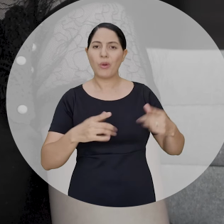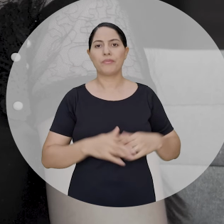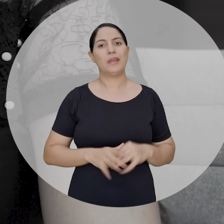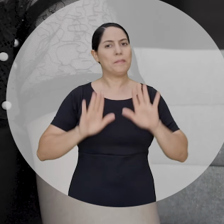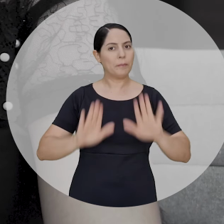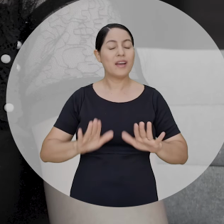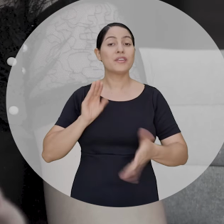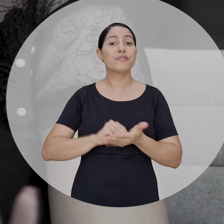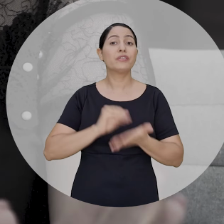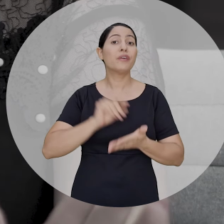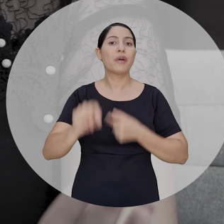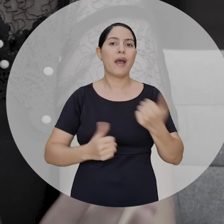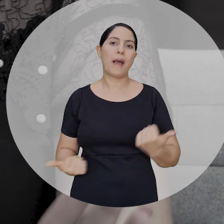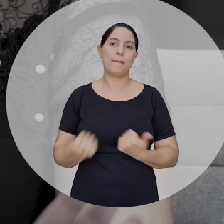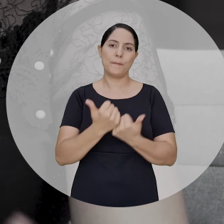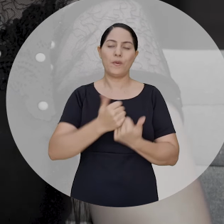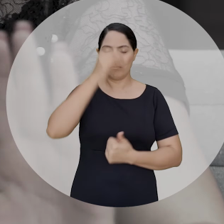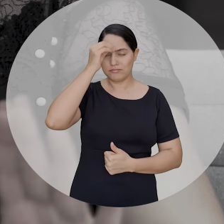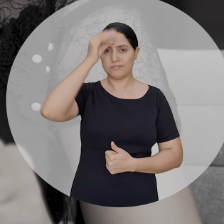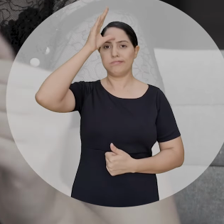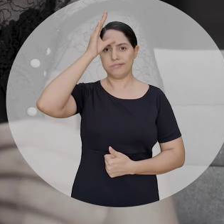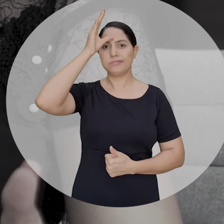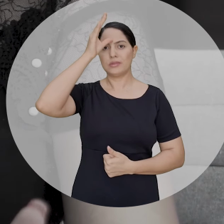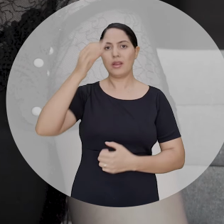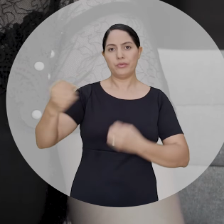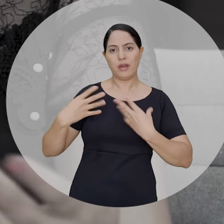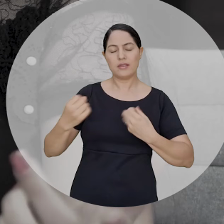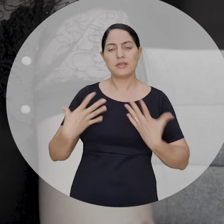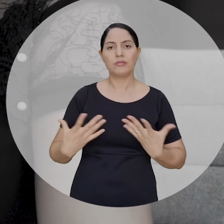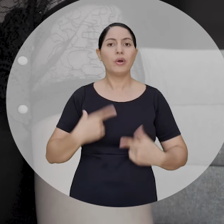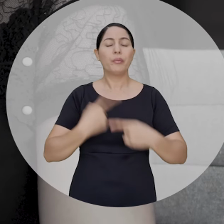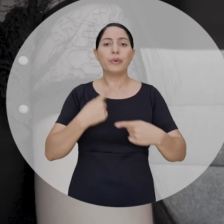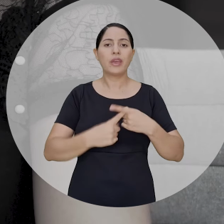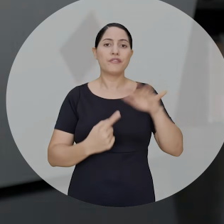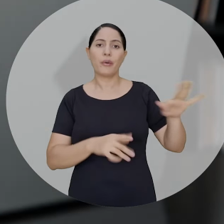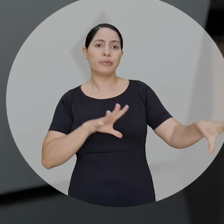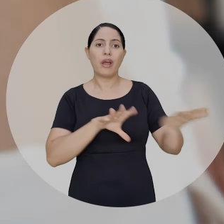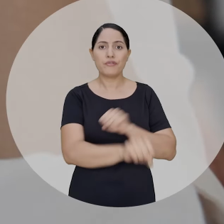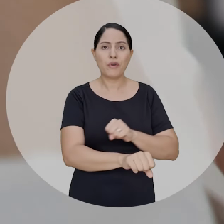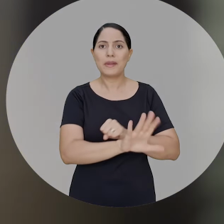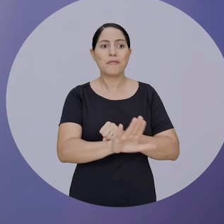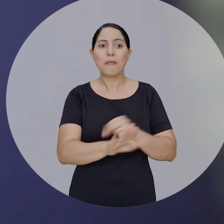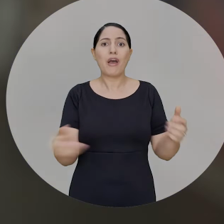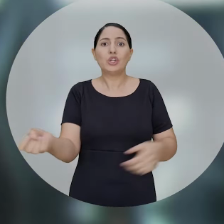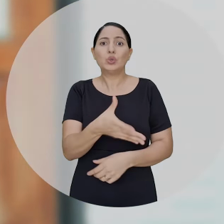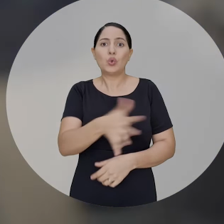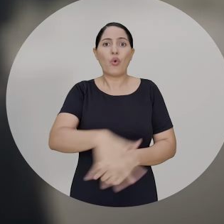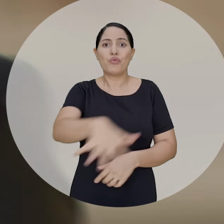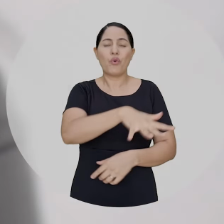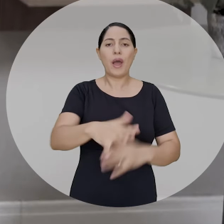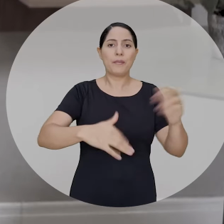conhecimento e orientação. Você saía da faculdade e caía nesse mundo novo e desconhecido. Para nós mulheres, tudo é muito